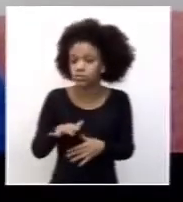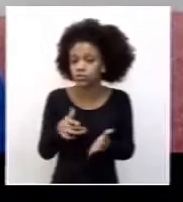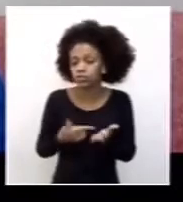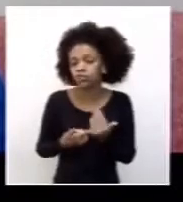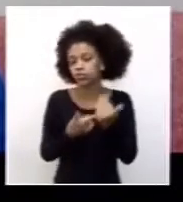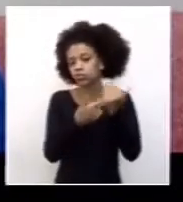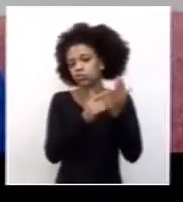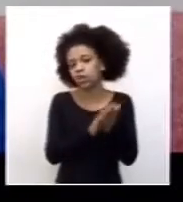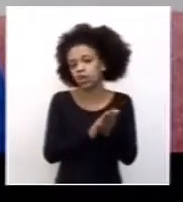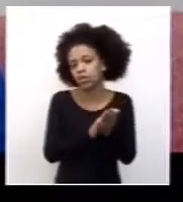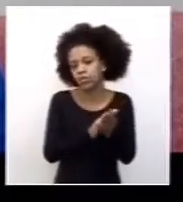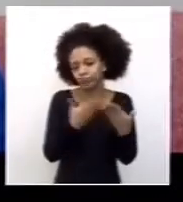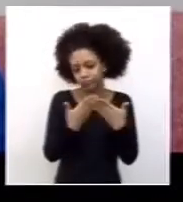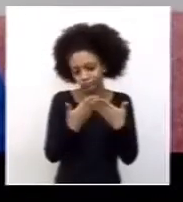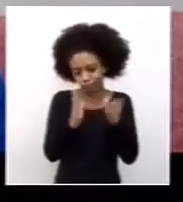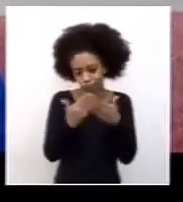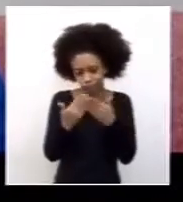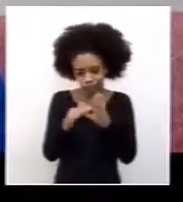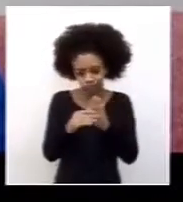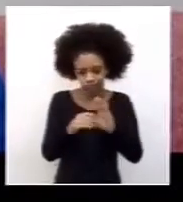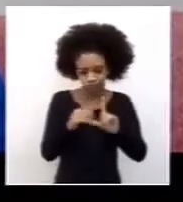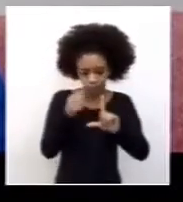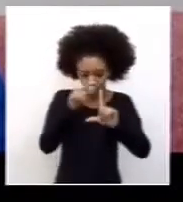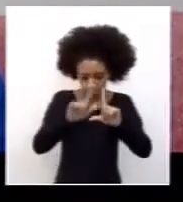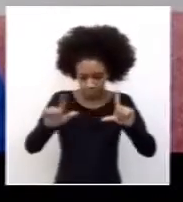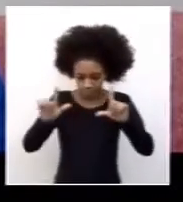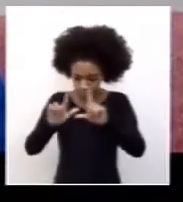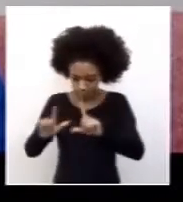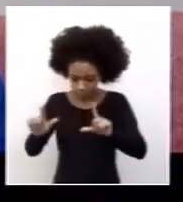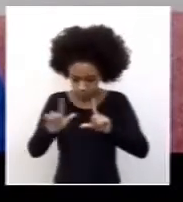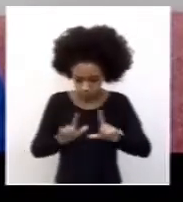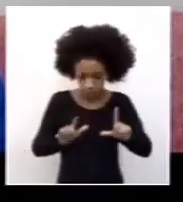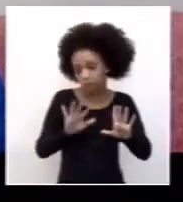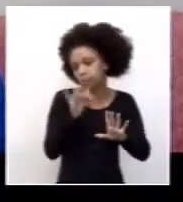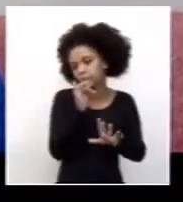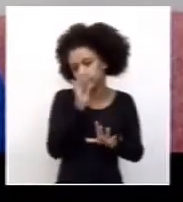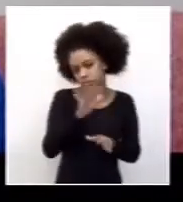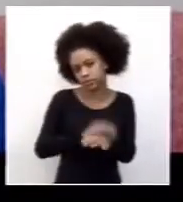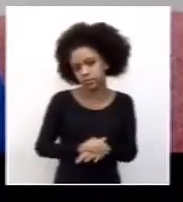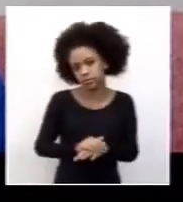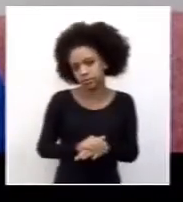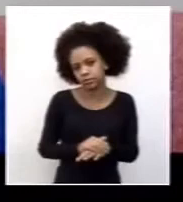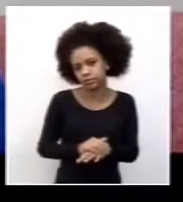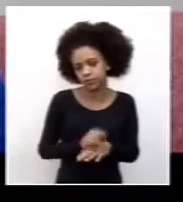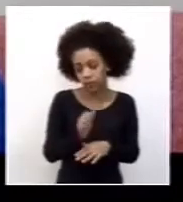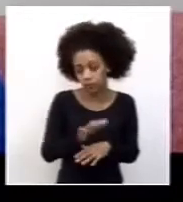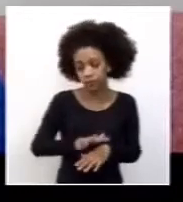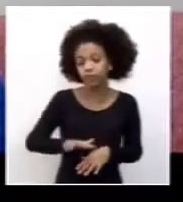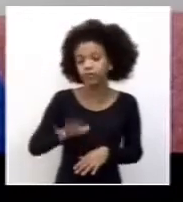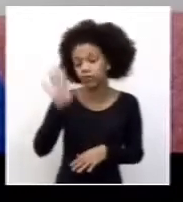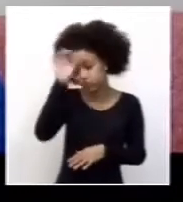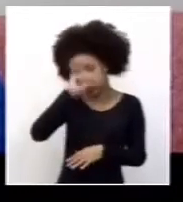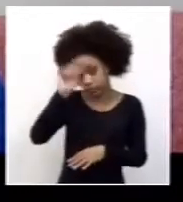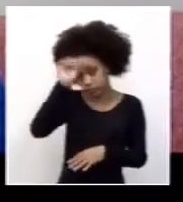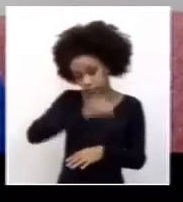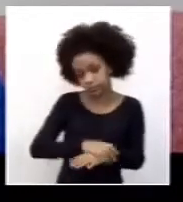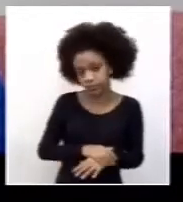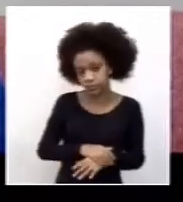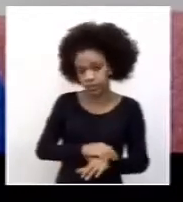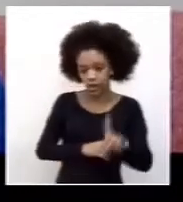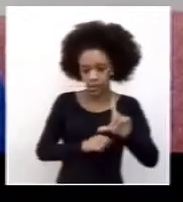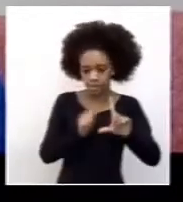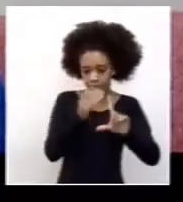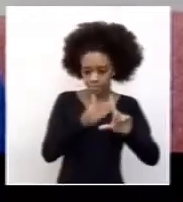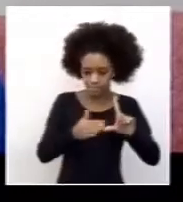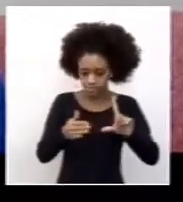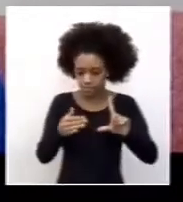que levam a páginas com funções diferenciadas. Então, por exemplo, No ambiente virtual de aprendizagem, nós temos a página